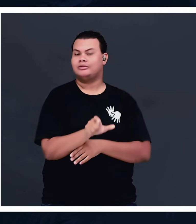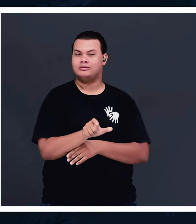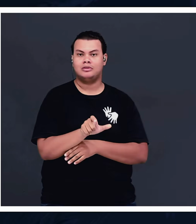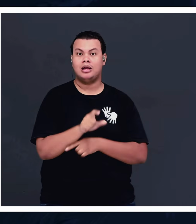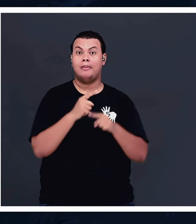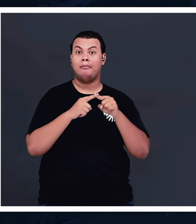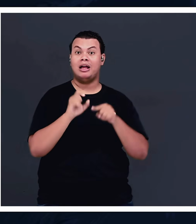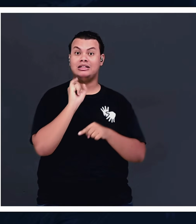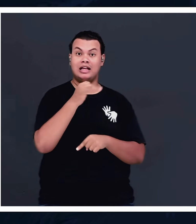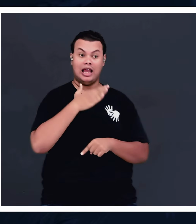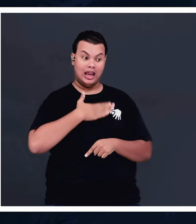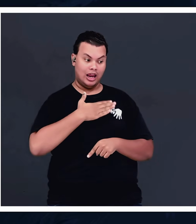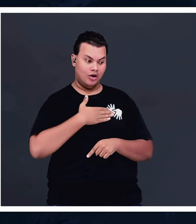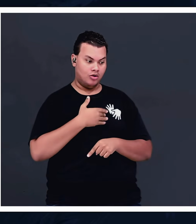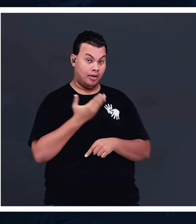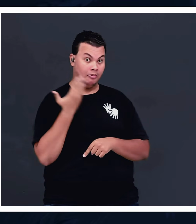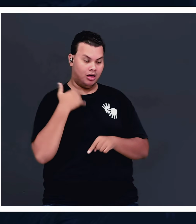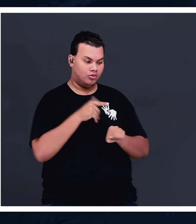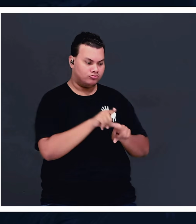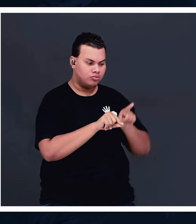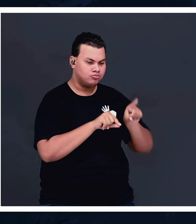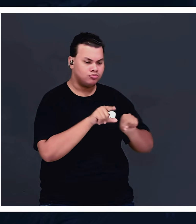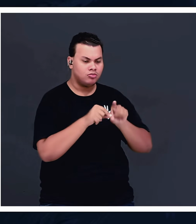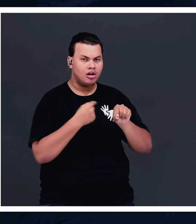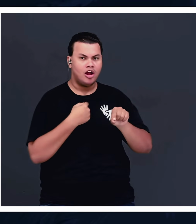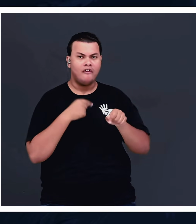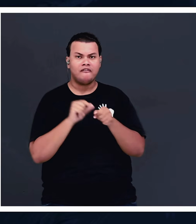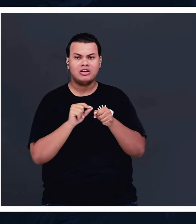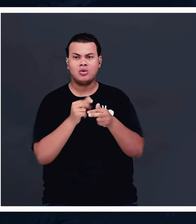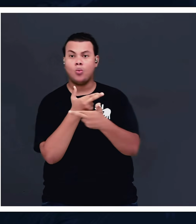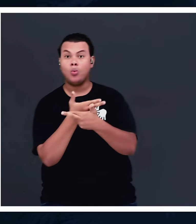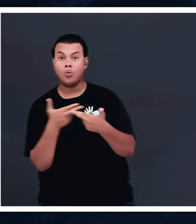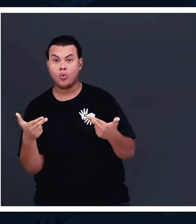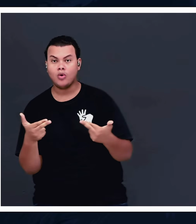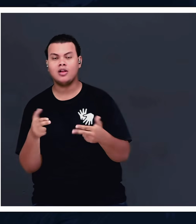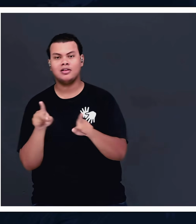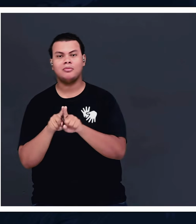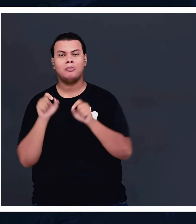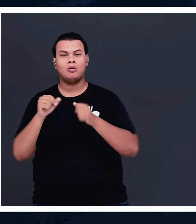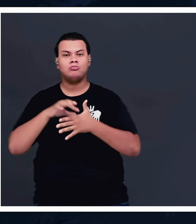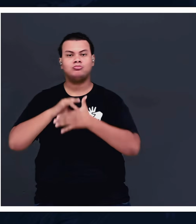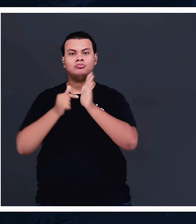suas escolhas, as minhas escolhas, elas me definem e te definem.